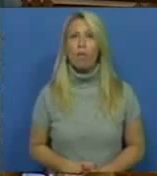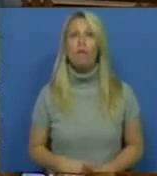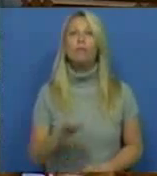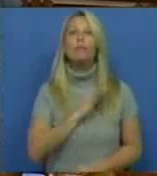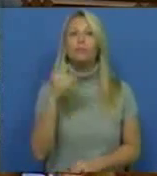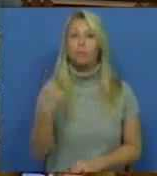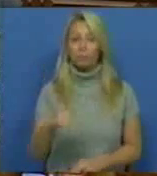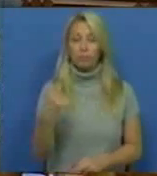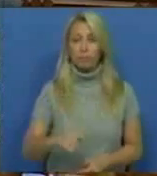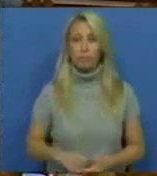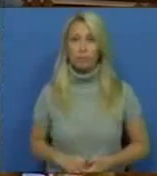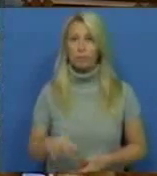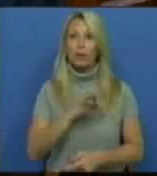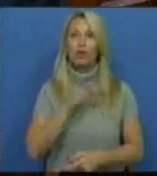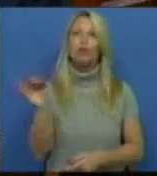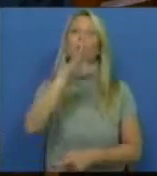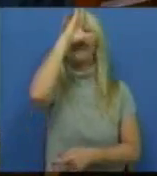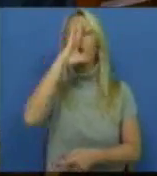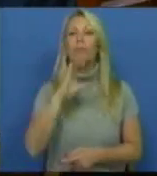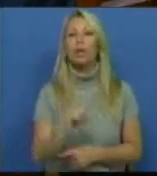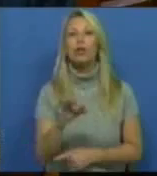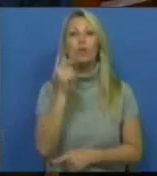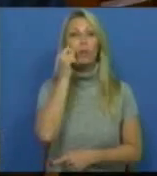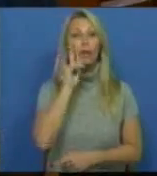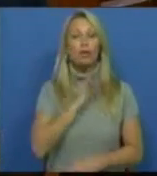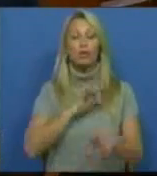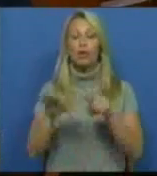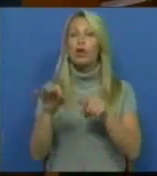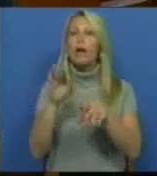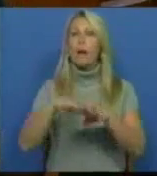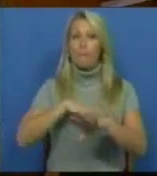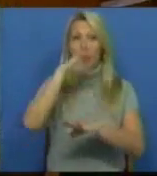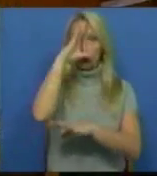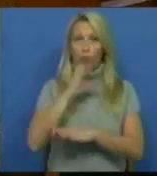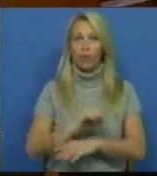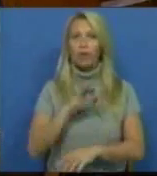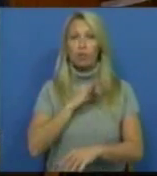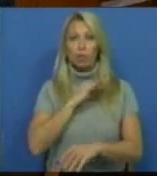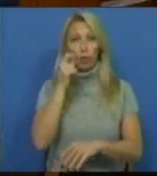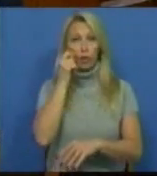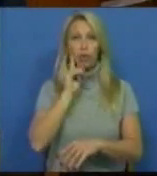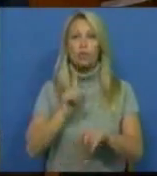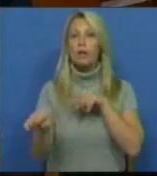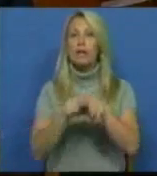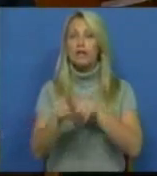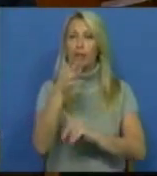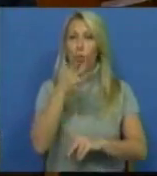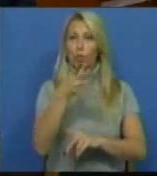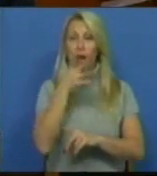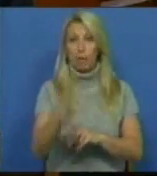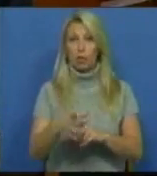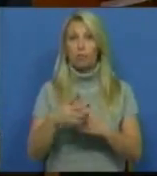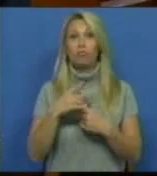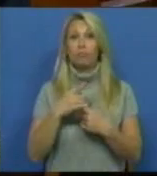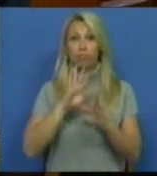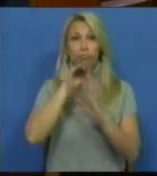Senhor Presidente, Senhor Primeiro-Ministro, senhoras e senhores membros do Governo, senhoras e senhores deputados, a espiral recessiva